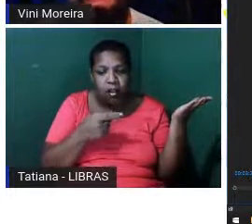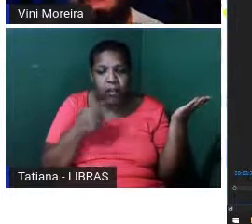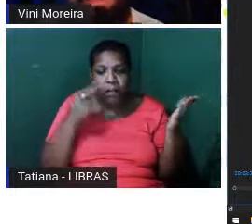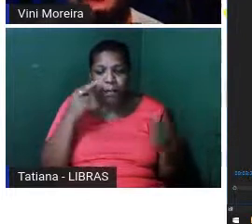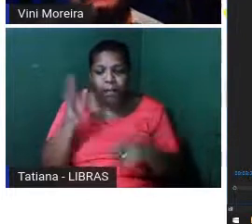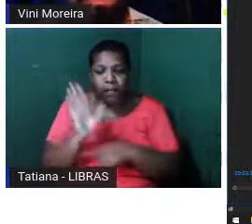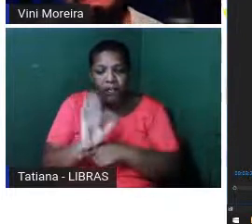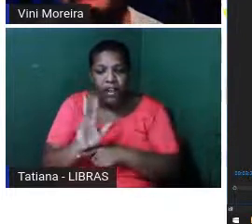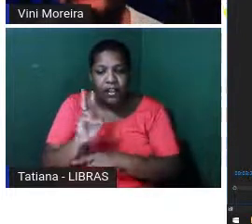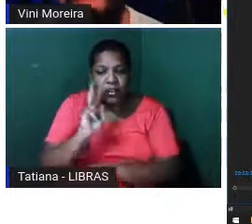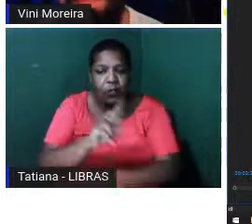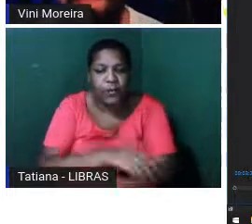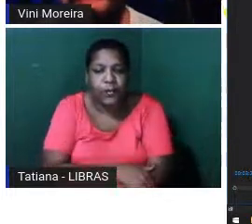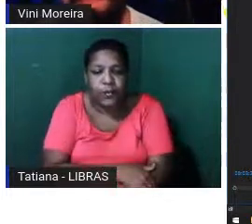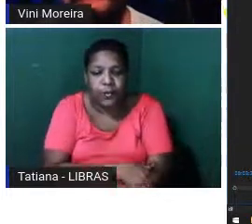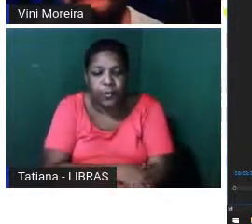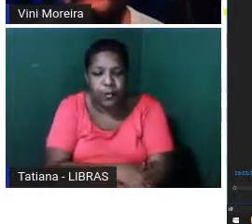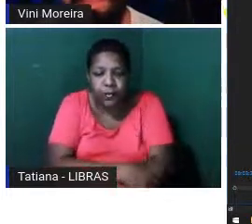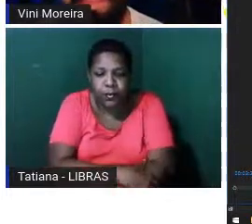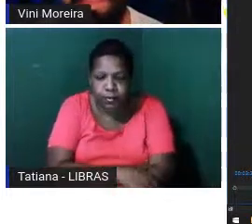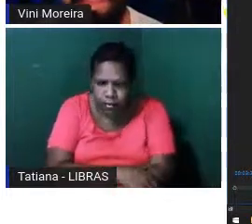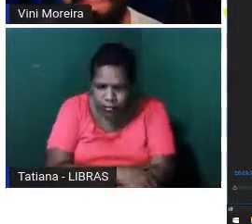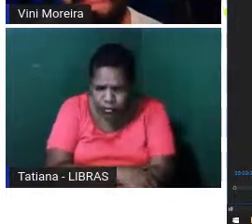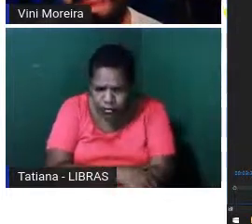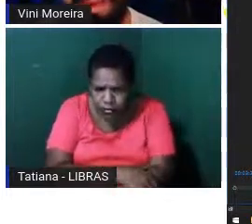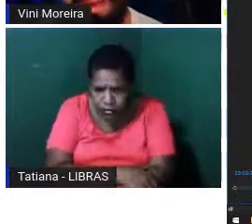gente só vai ver depois a gente vai falar sobre